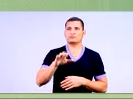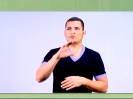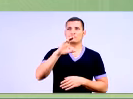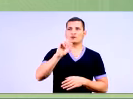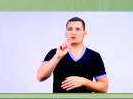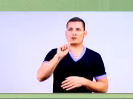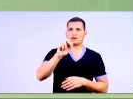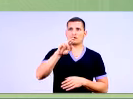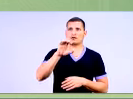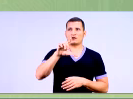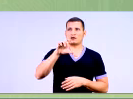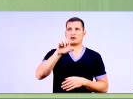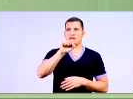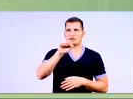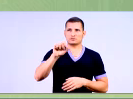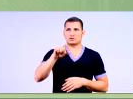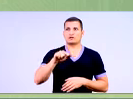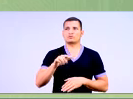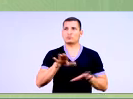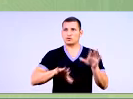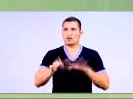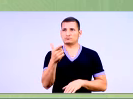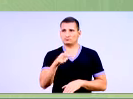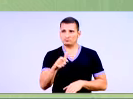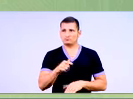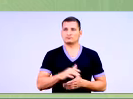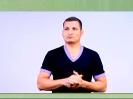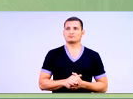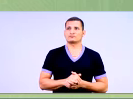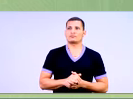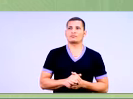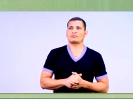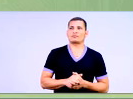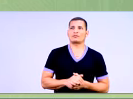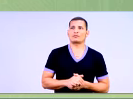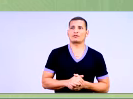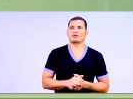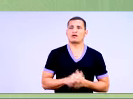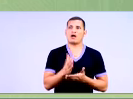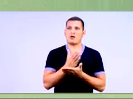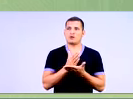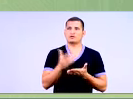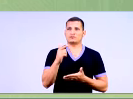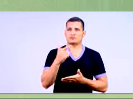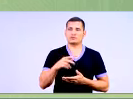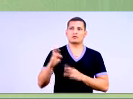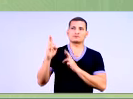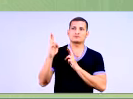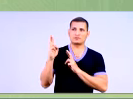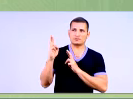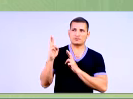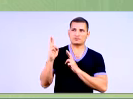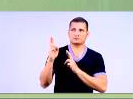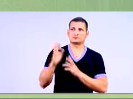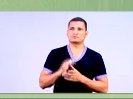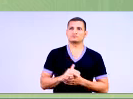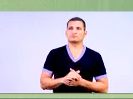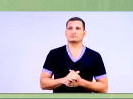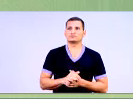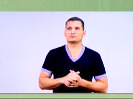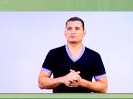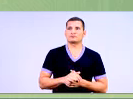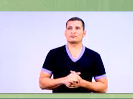é esperança, hopeless, alguém que não tem esperança. Meaningless, eu tenho a